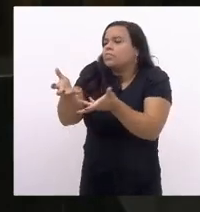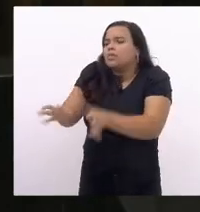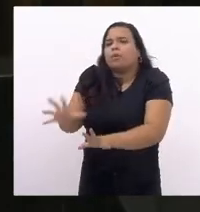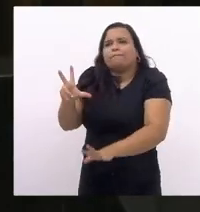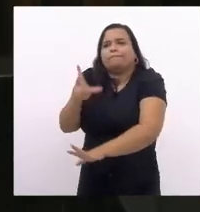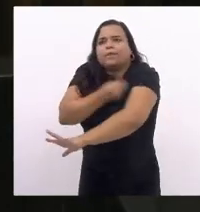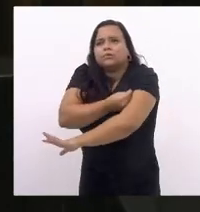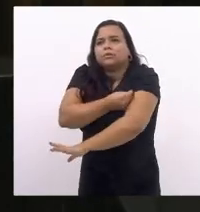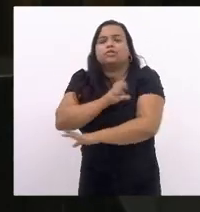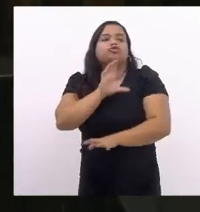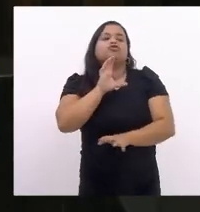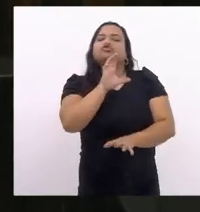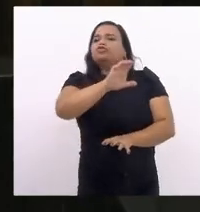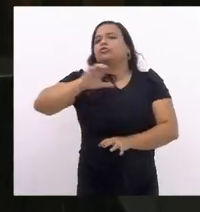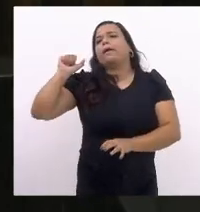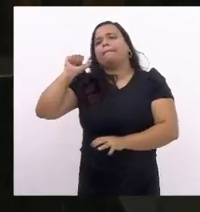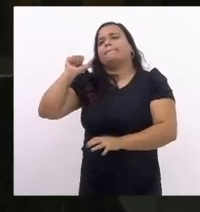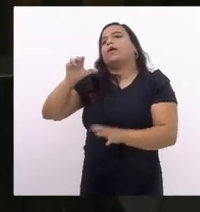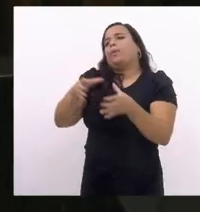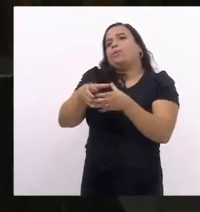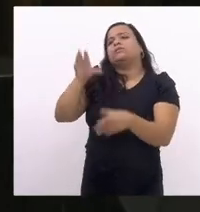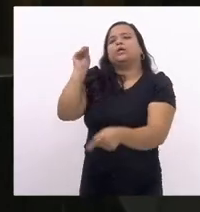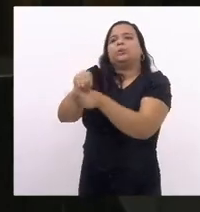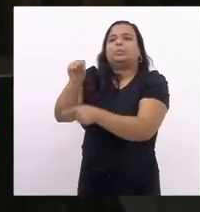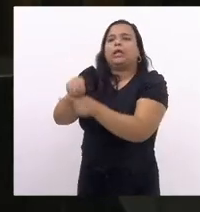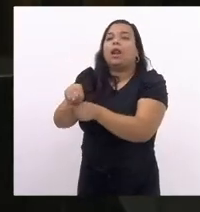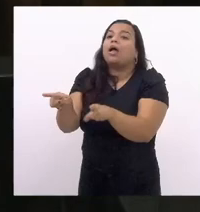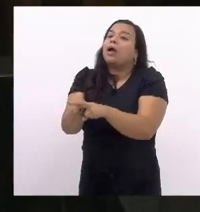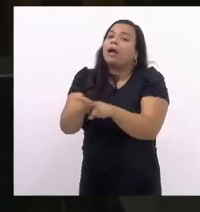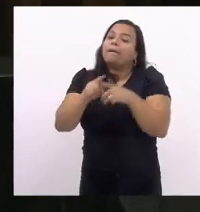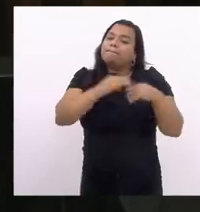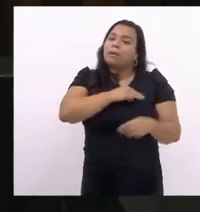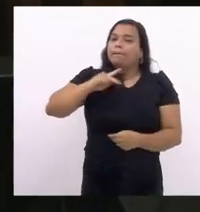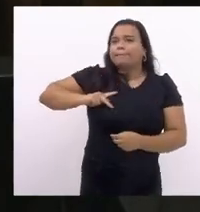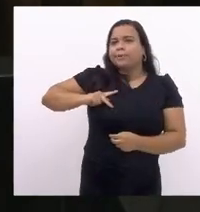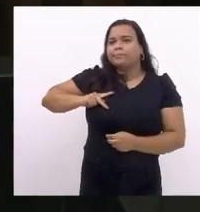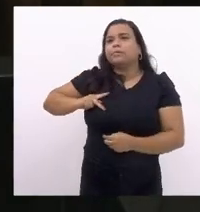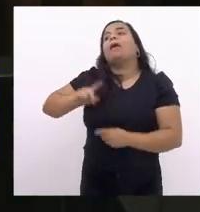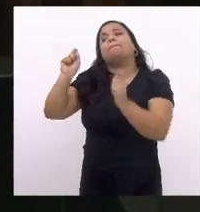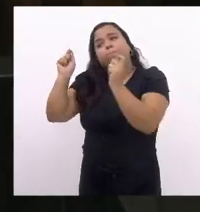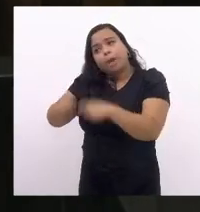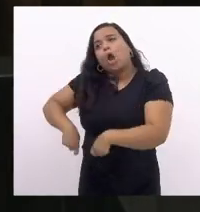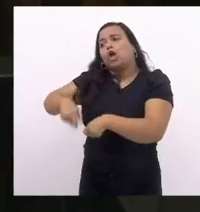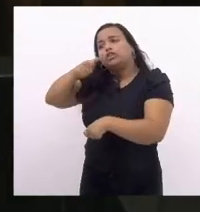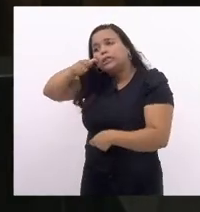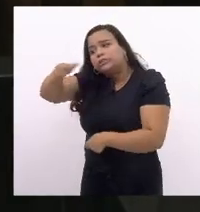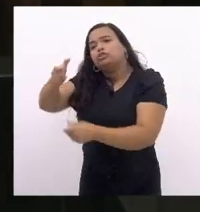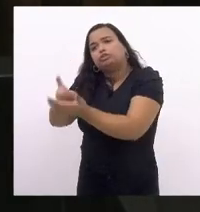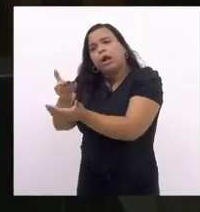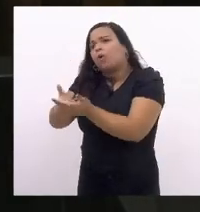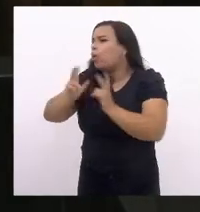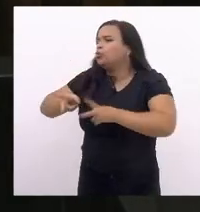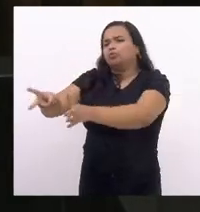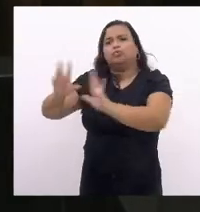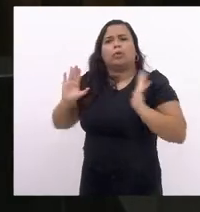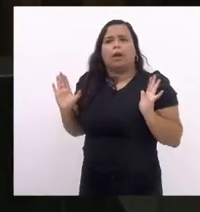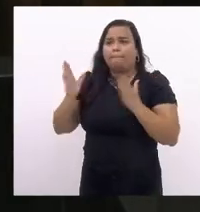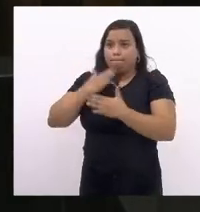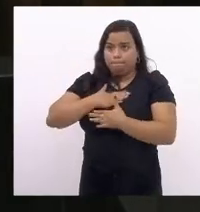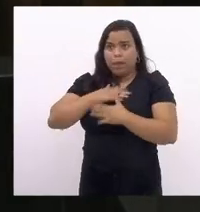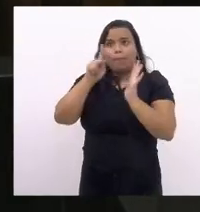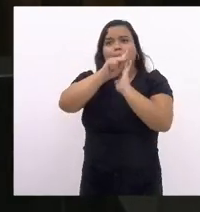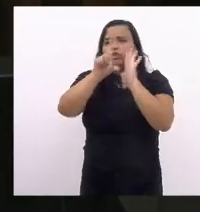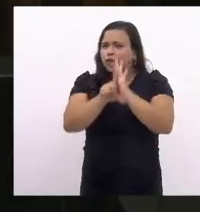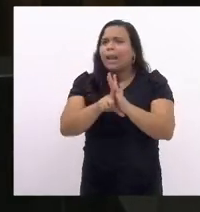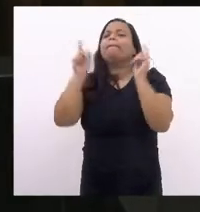Conselho Tutelar e Ministério Público ser informado. Aí a criança vai poder assistir aula? Vai poder assistir aula. O meu projeto de lei fala